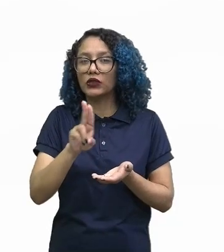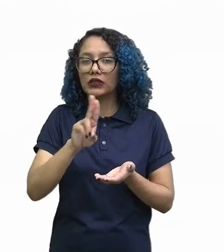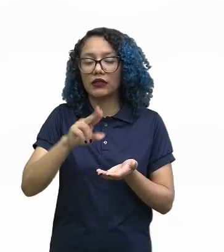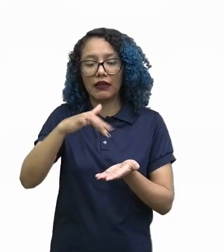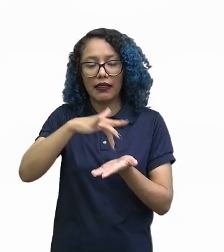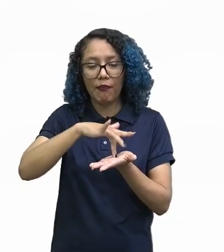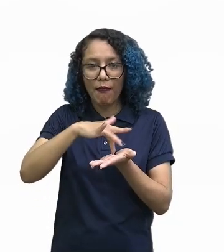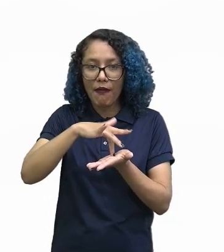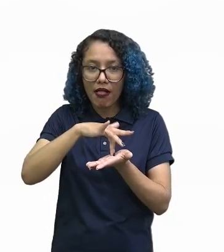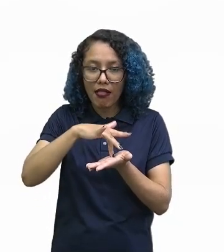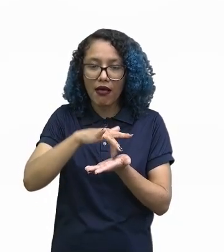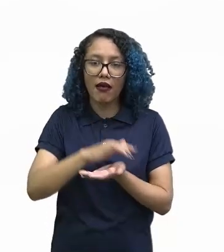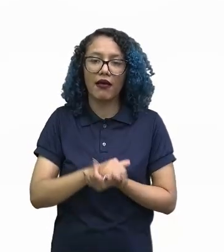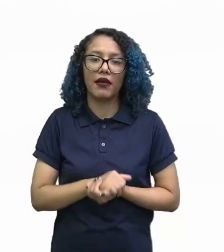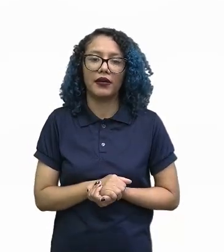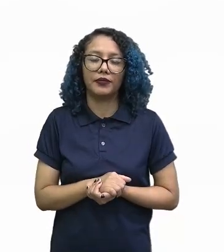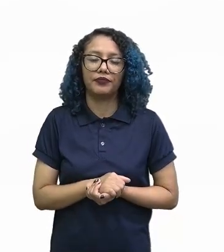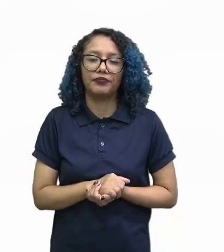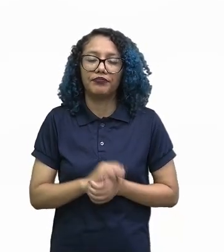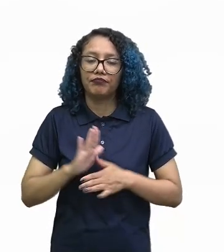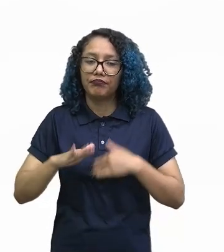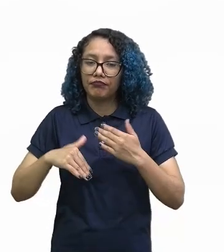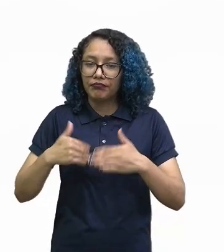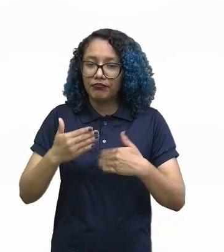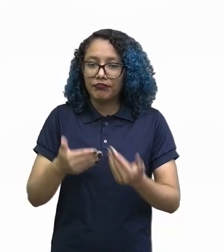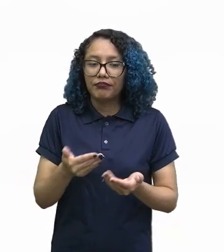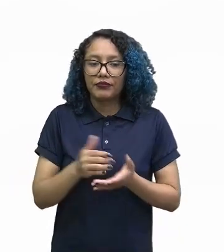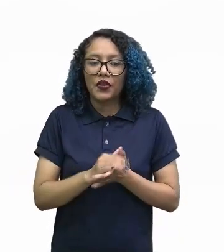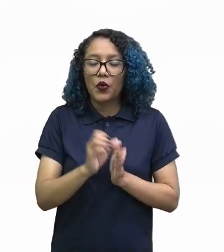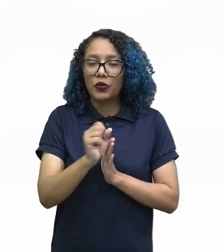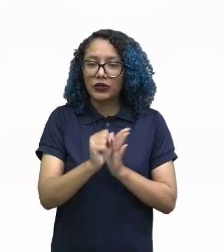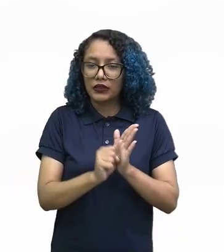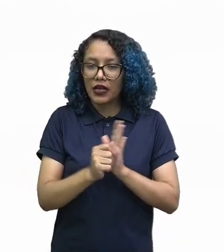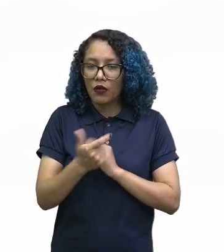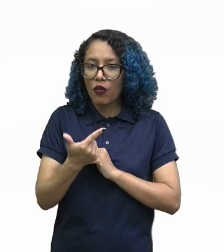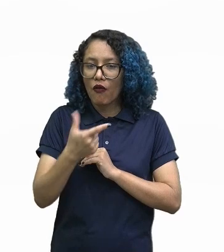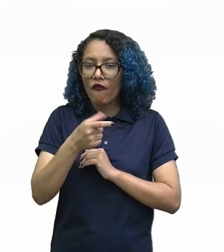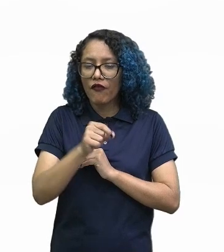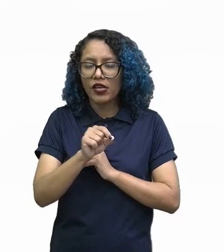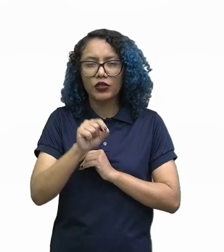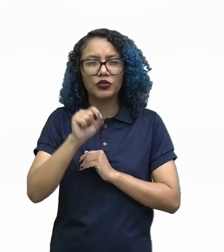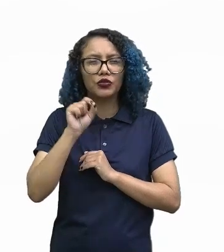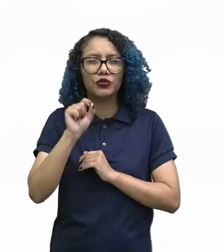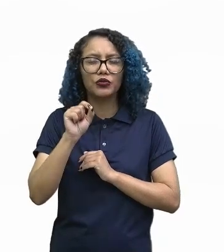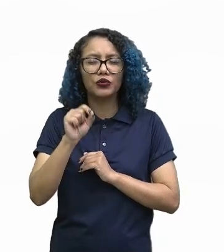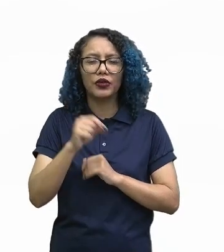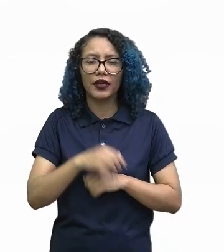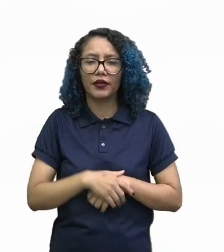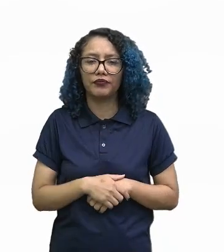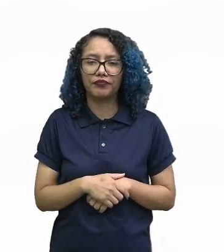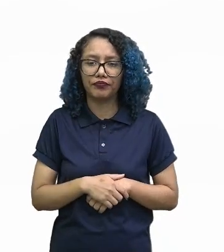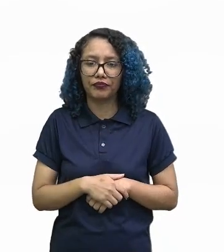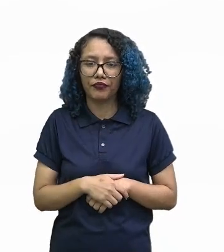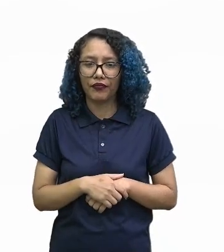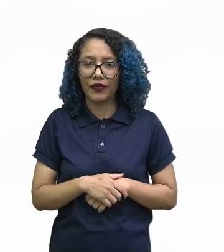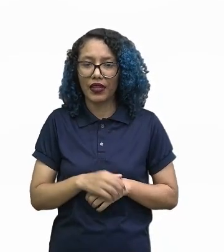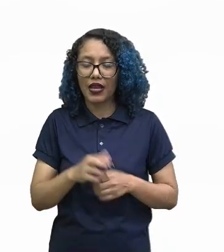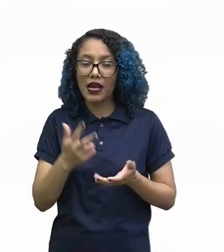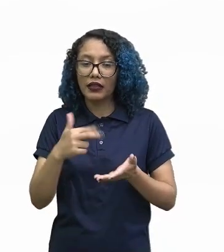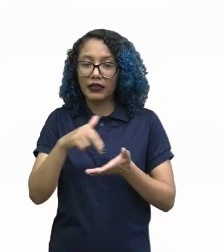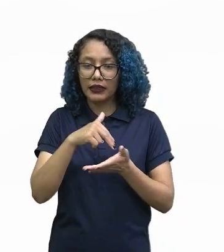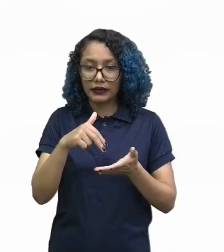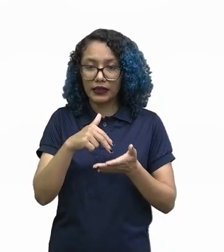depois disso, lá na Idade Moderna, no século XX, a dança moderna ela foi a ruptura do balé